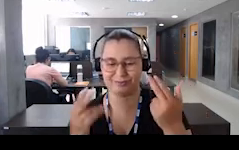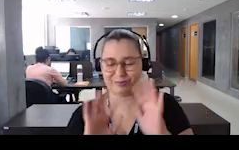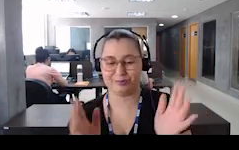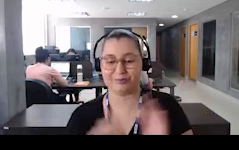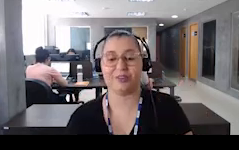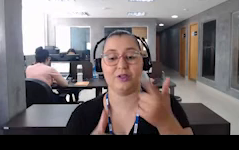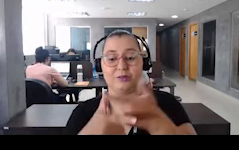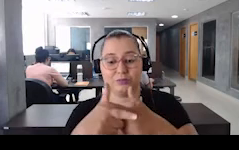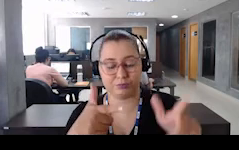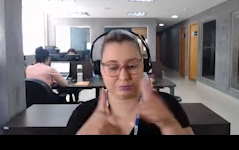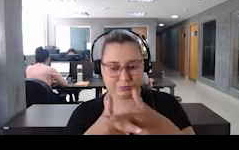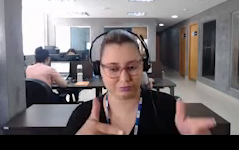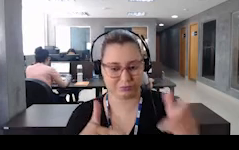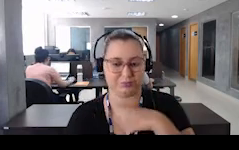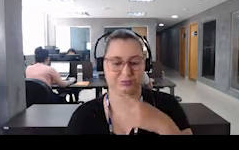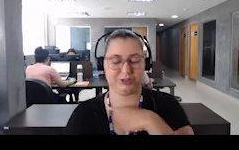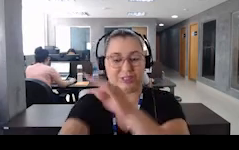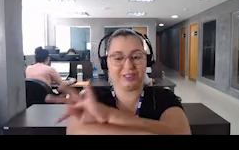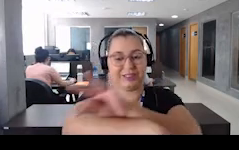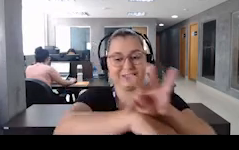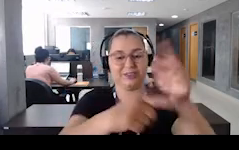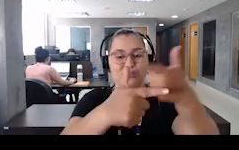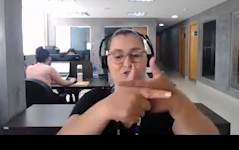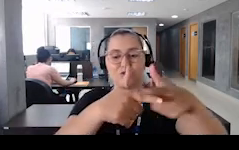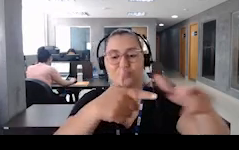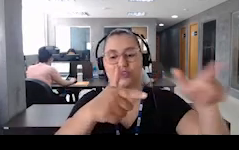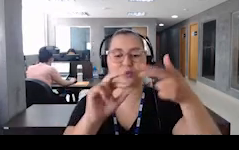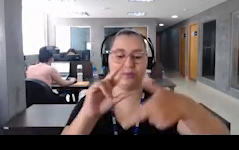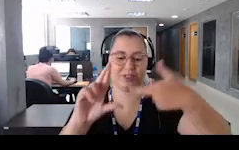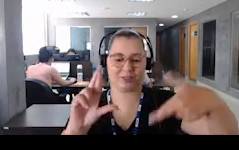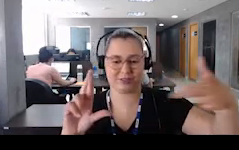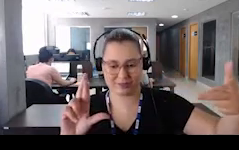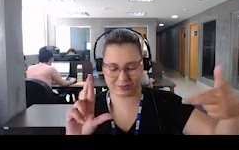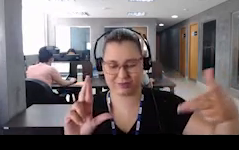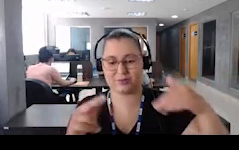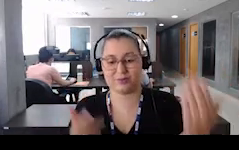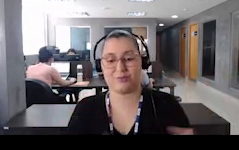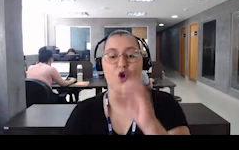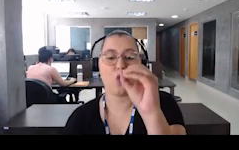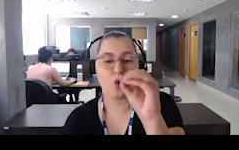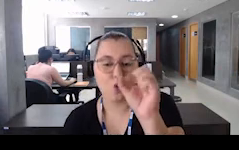24,95, que é a tensão dividido pela resistência. A corrente vai ser quanto?